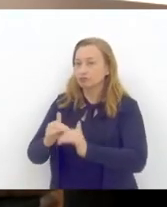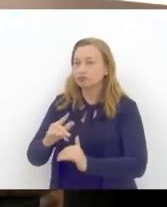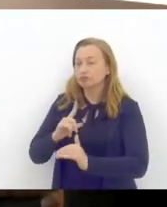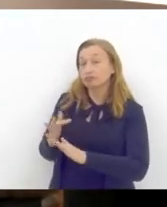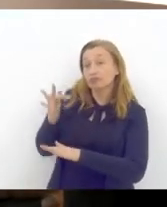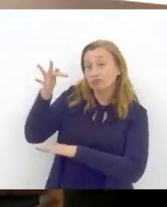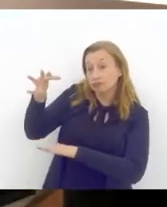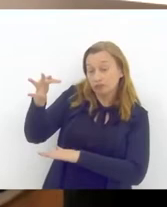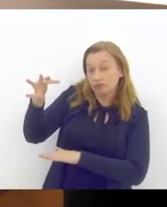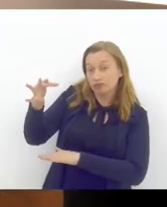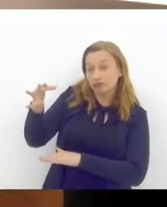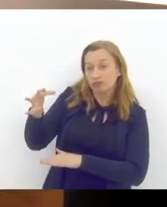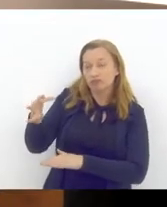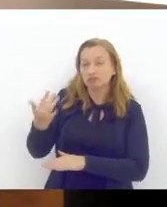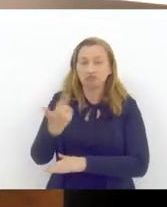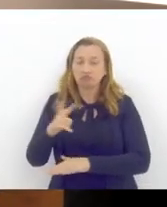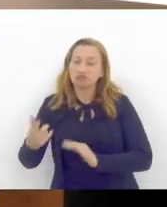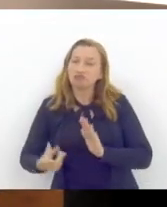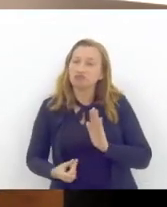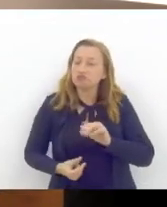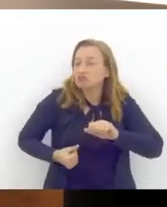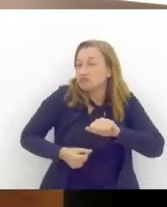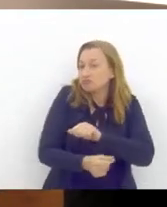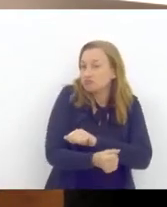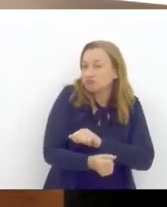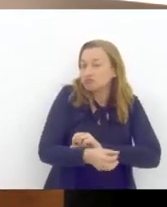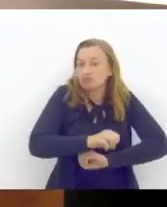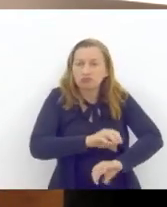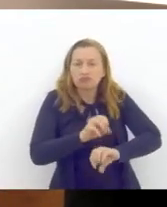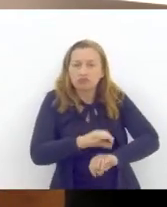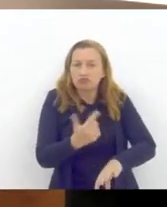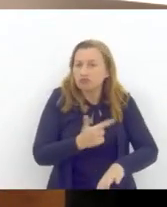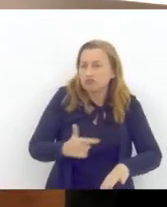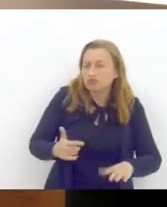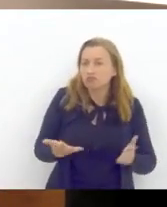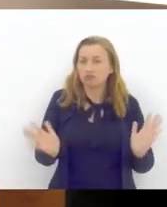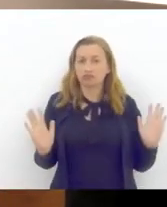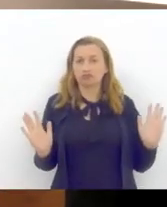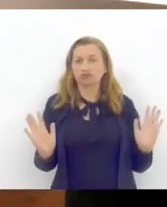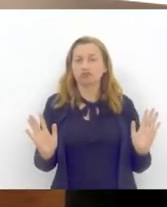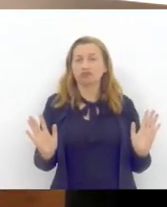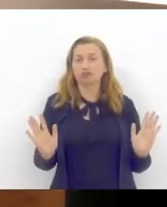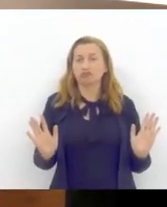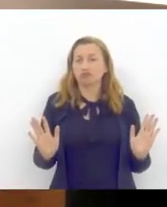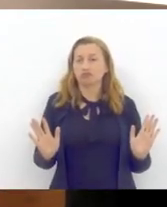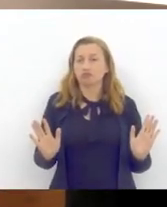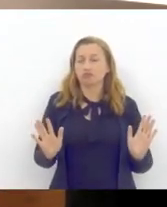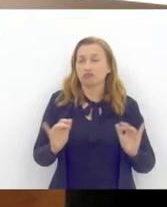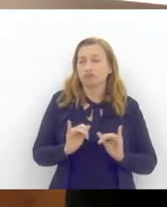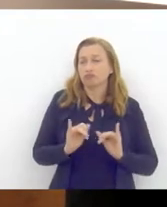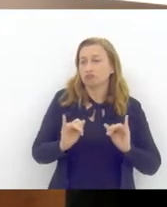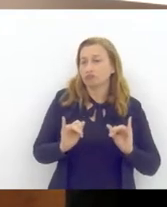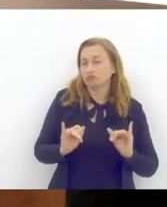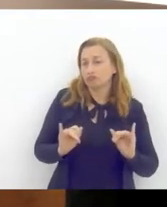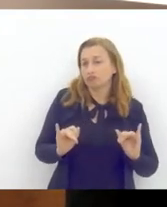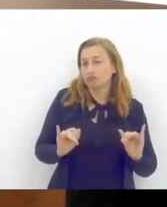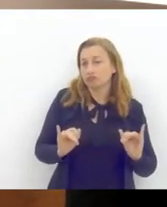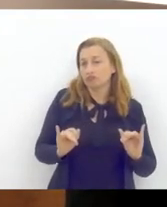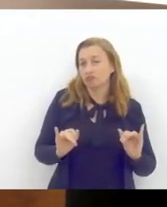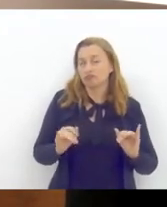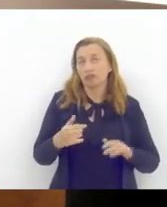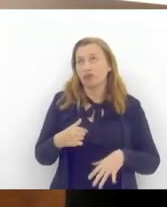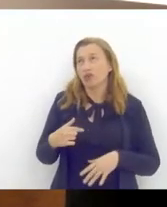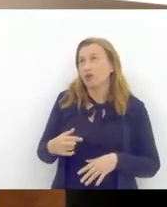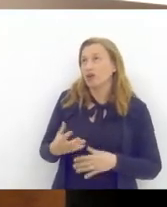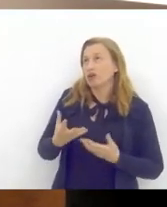futuro. Né? Se a gente não tem financiamento da educação, se a gente não garante esse financiamento da educação, vão ser declarações meramente retóricas. Né? Eu sou a favor da